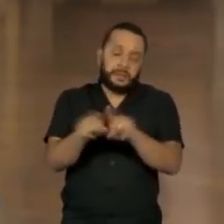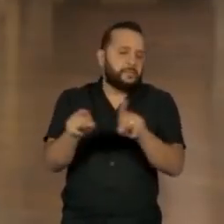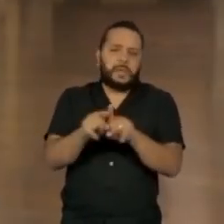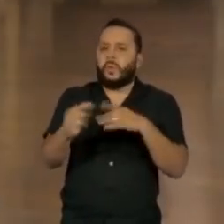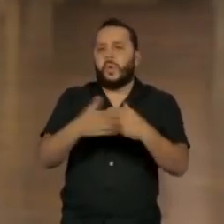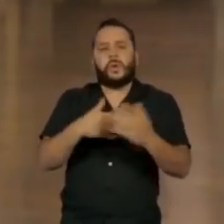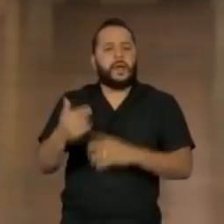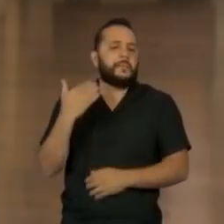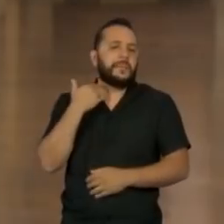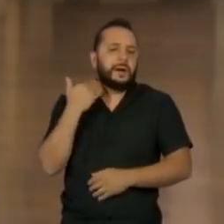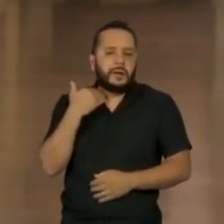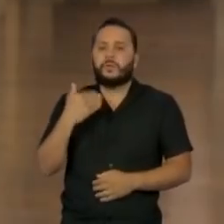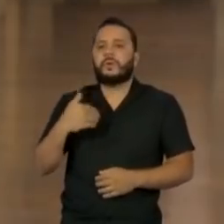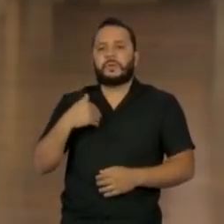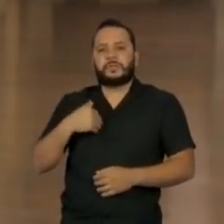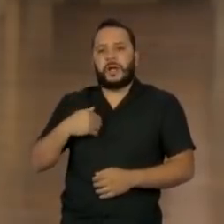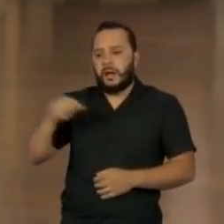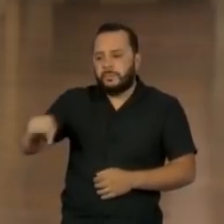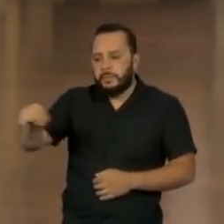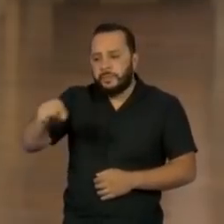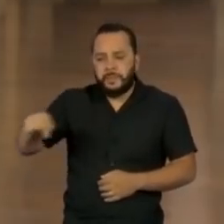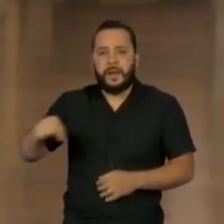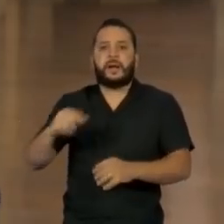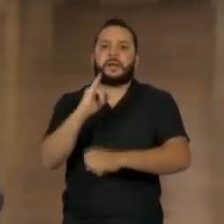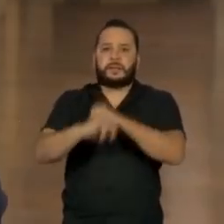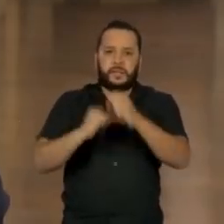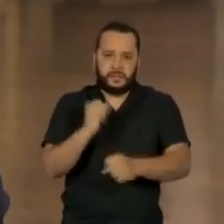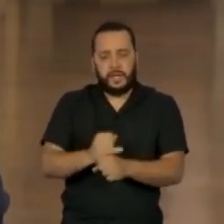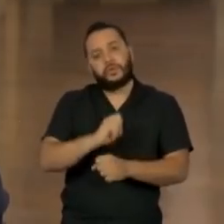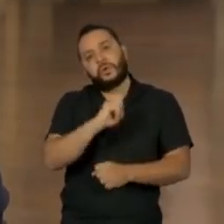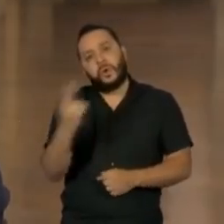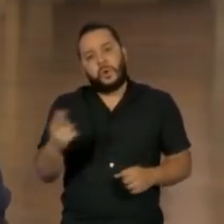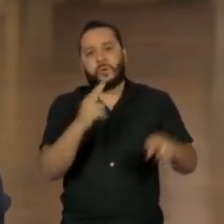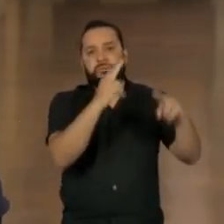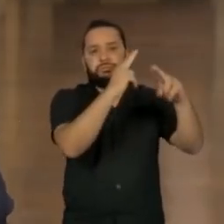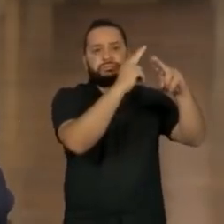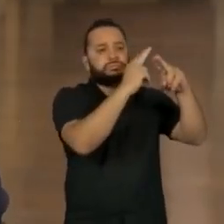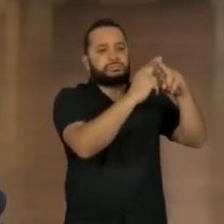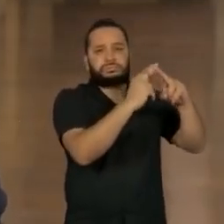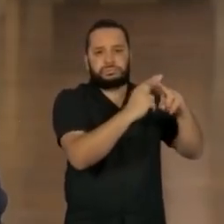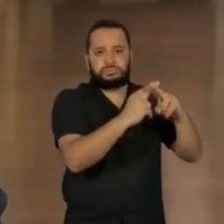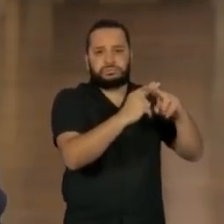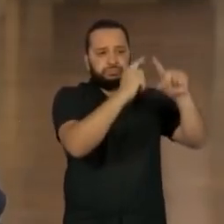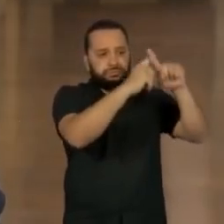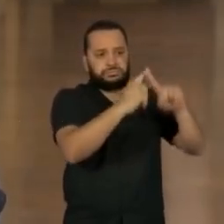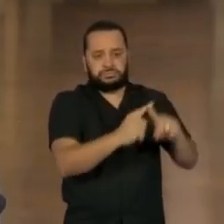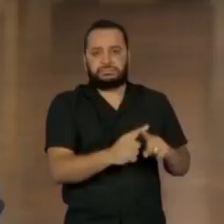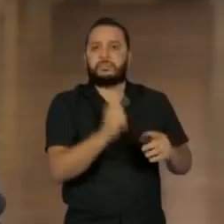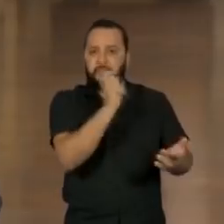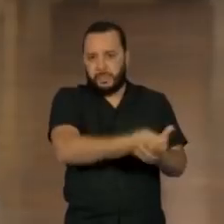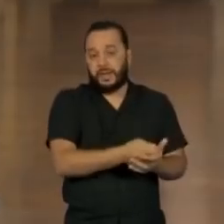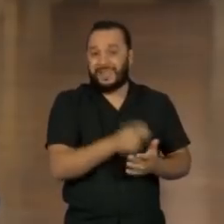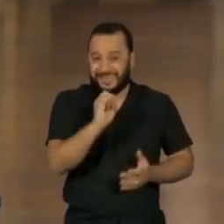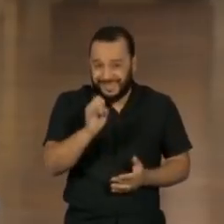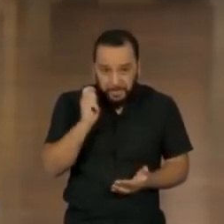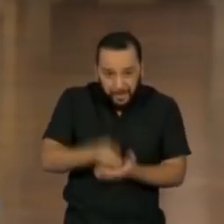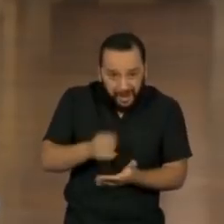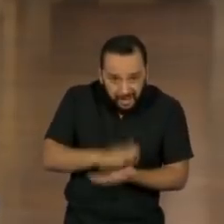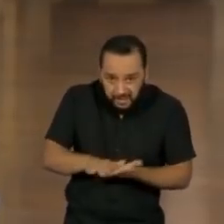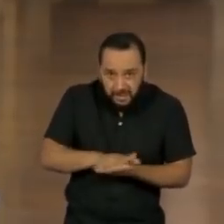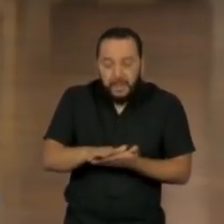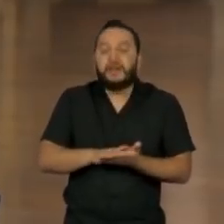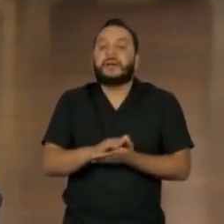banco, caixa eletrônico, pela internet ou em casas lotéricas. Quem não realizar o pagamento fica sujeito a multa